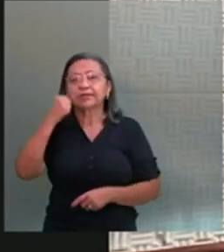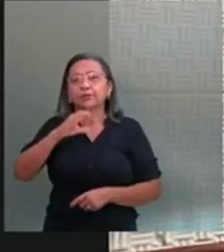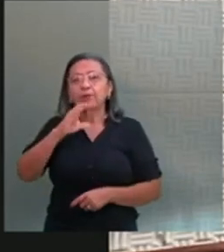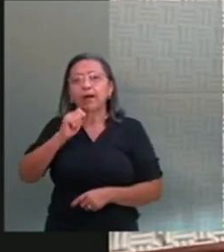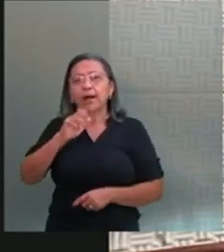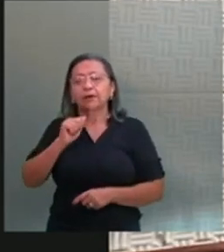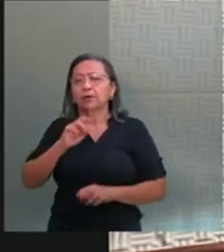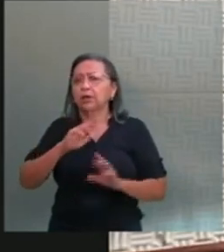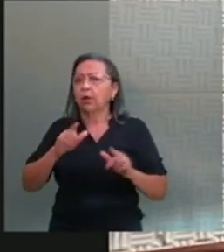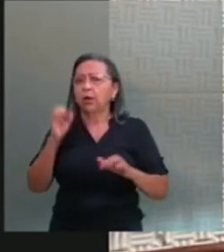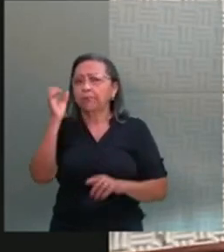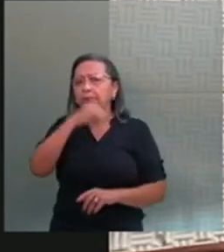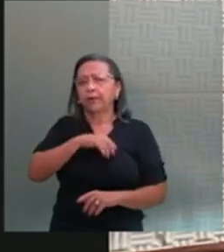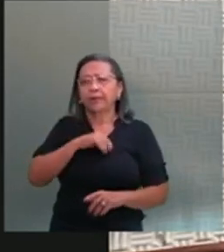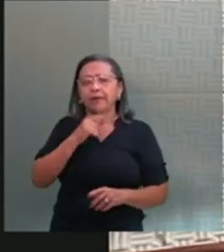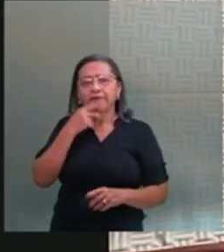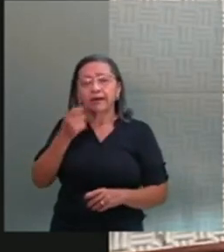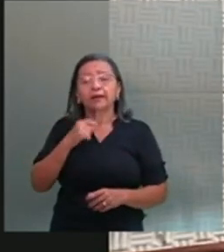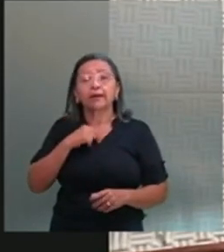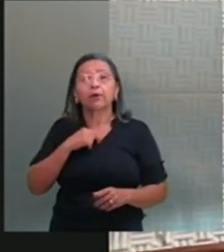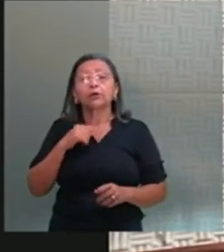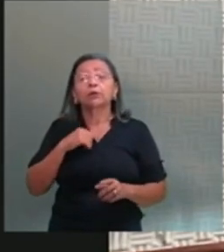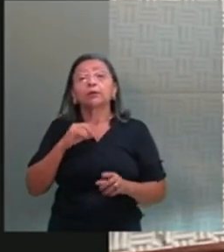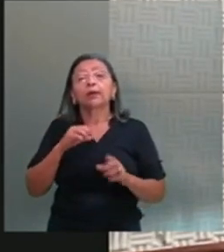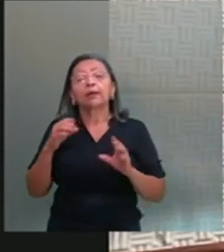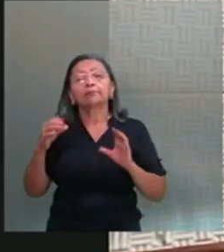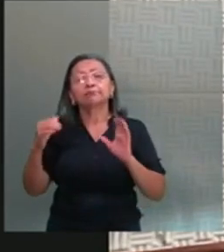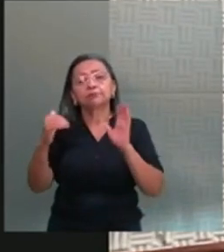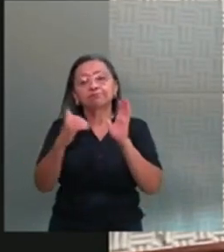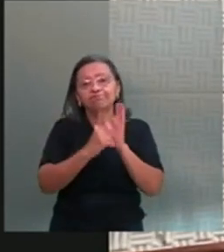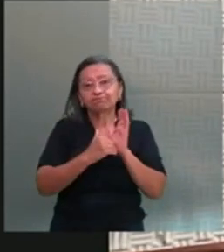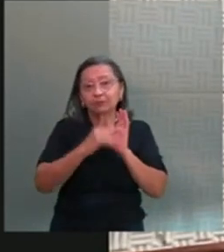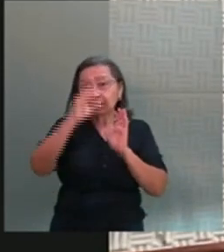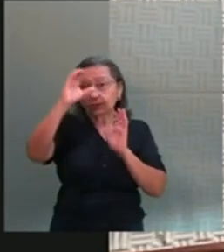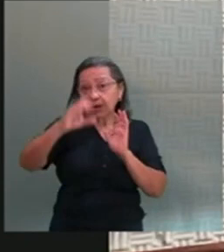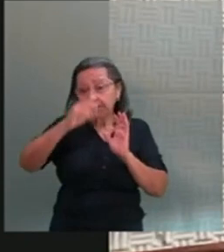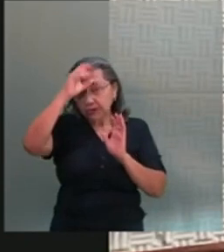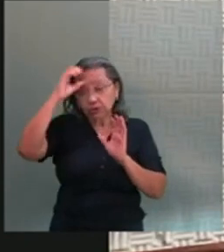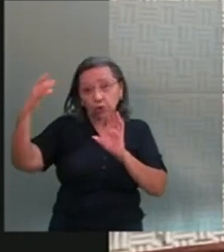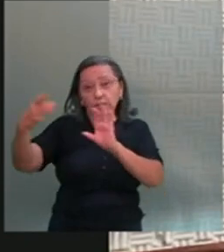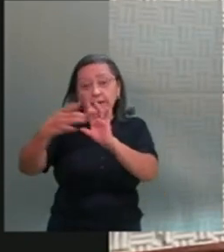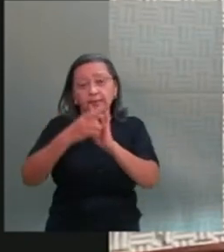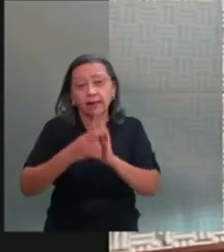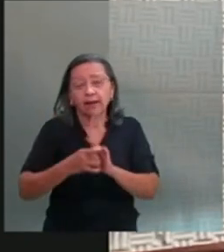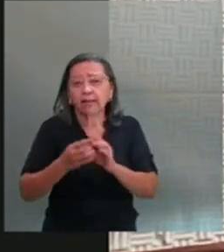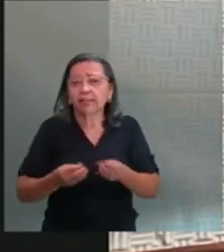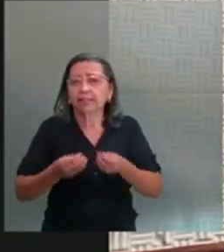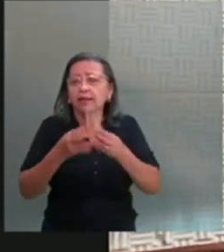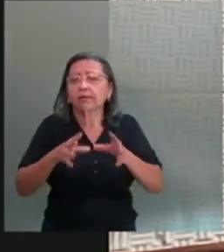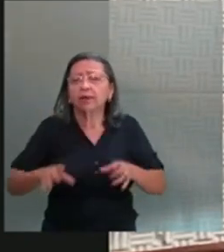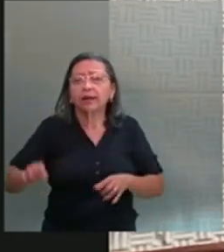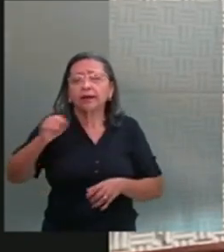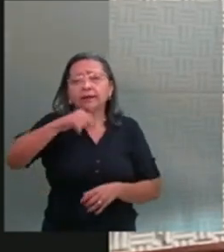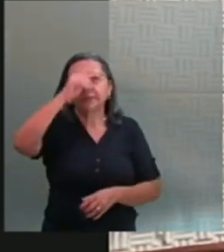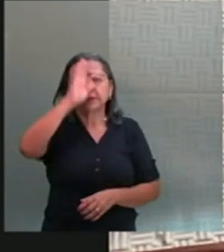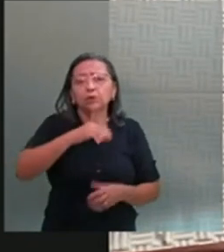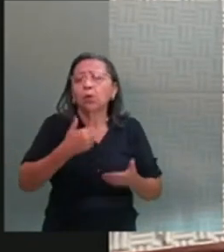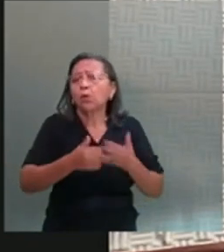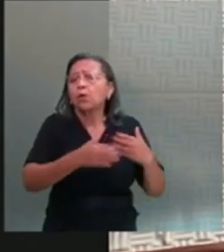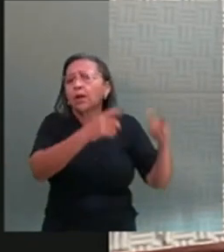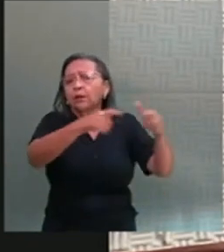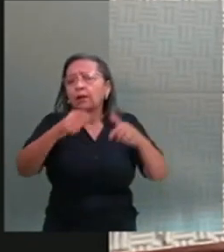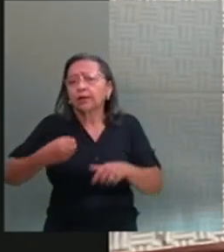afirmar que, ao conectar o Senado com esse cidadão, com esse indivíduo, levando a cada brasileiro, onde quer que ele